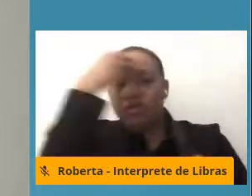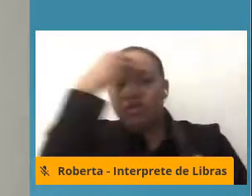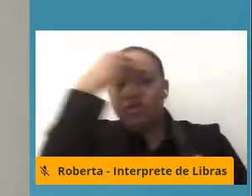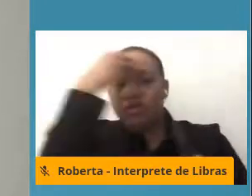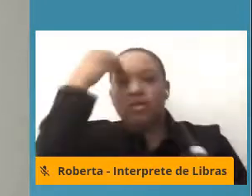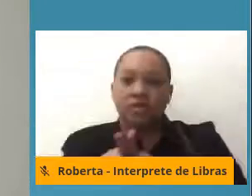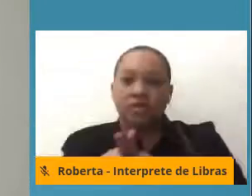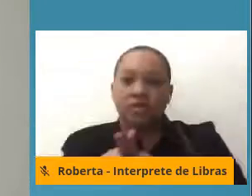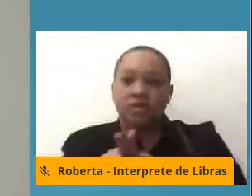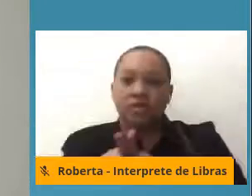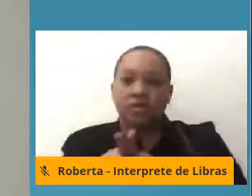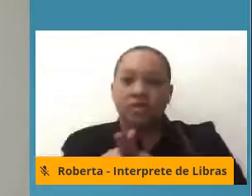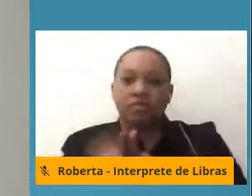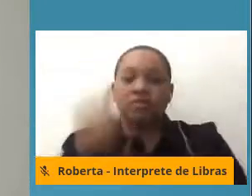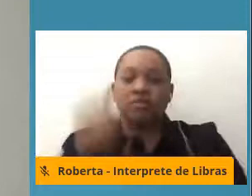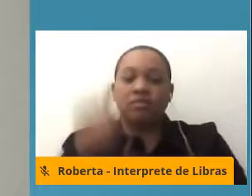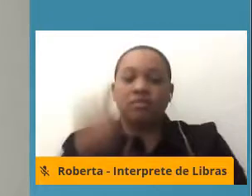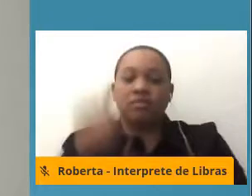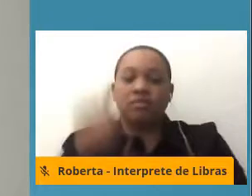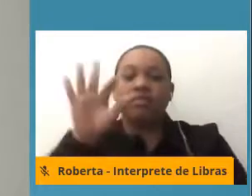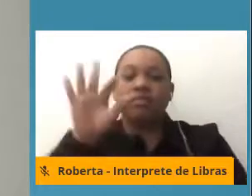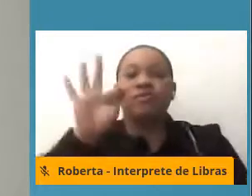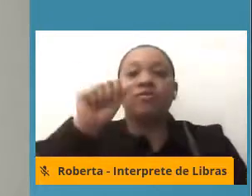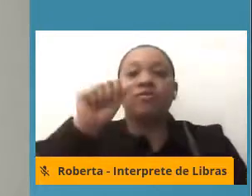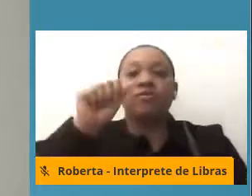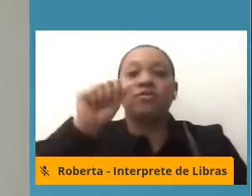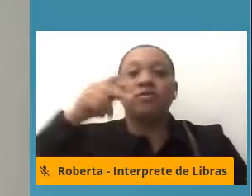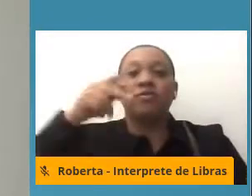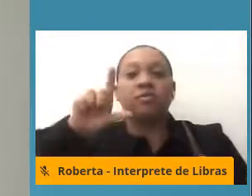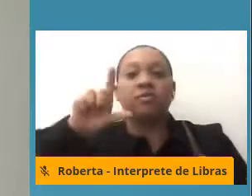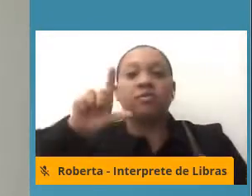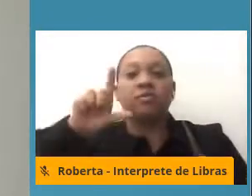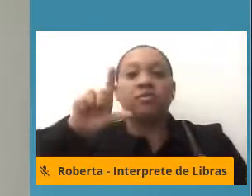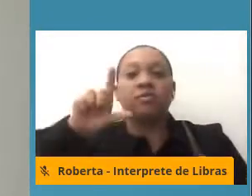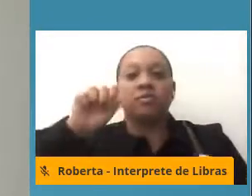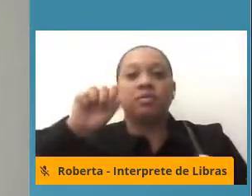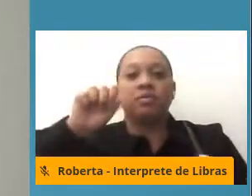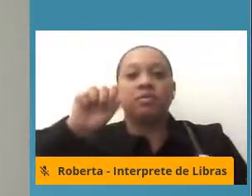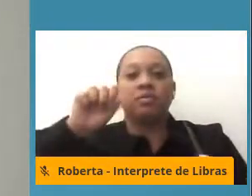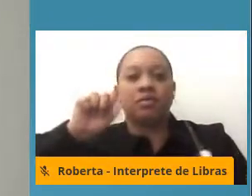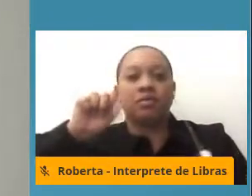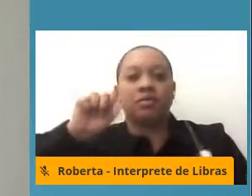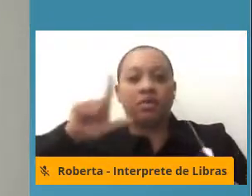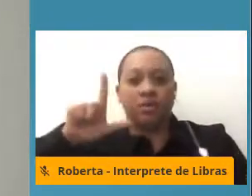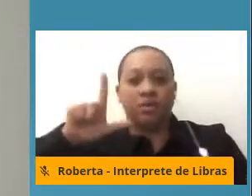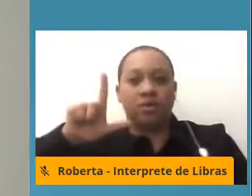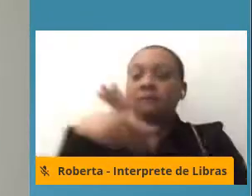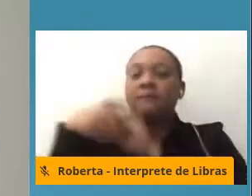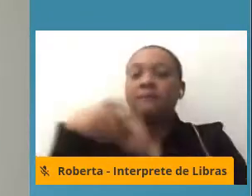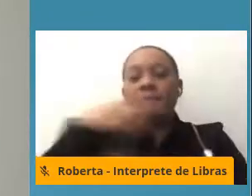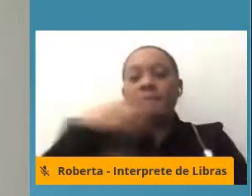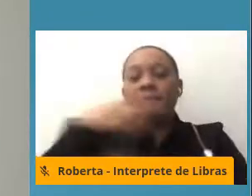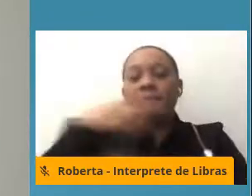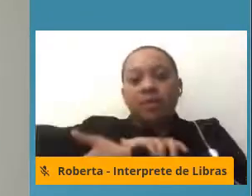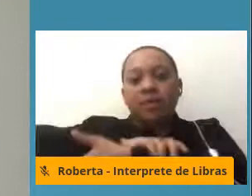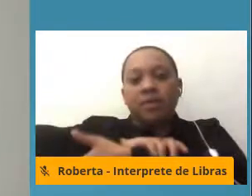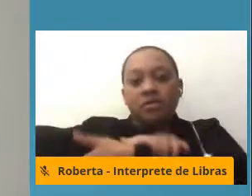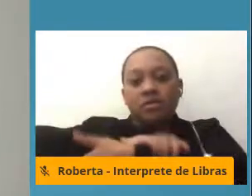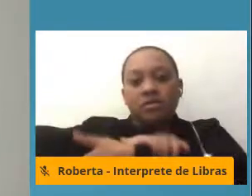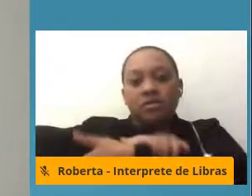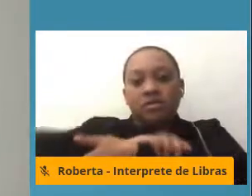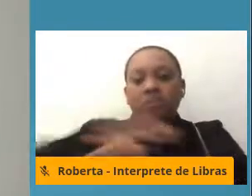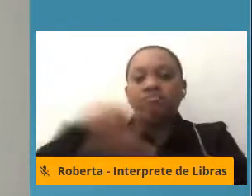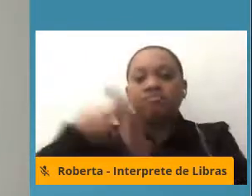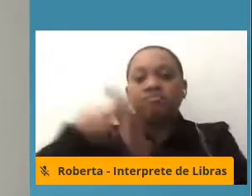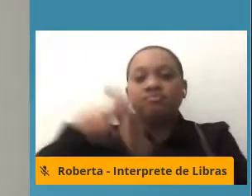grande parceira da UNCISAL para a pesquisa. Nós vamos ter aqui, no segundo dia, né, amanhã, o professor Fábio, né, doutor